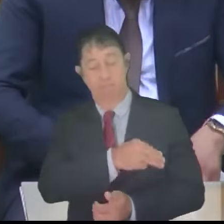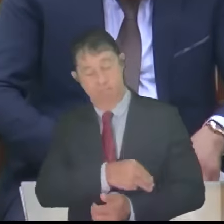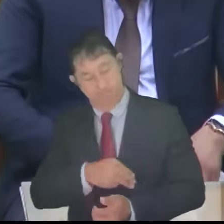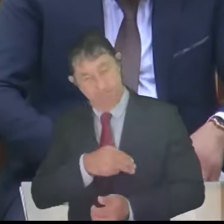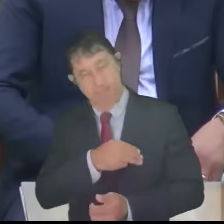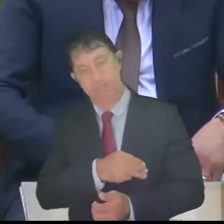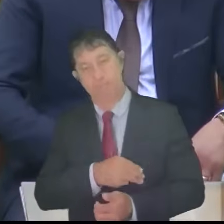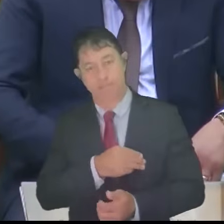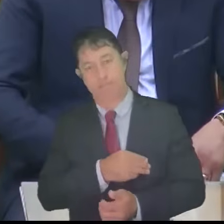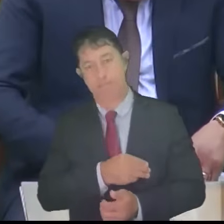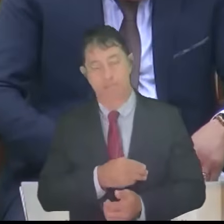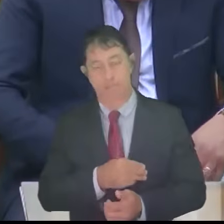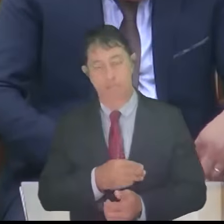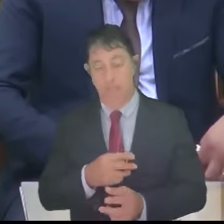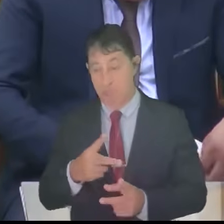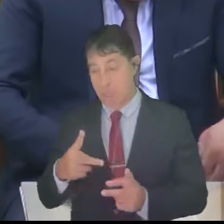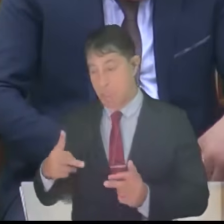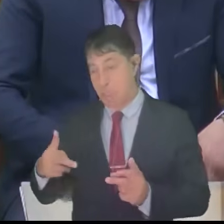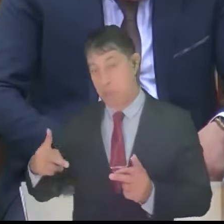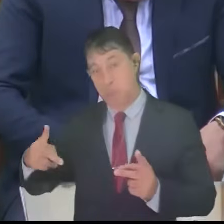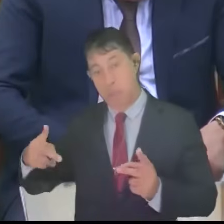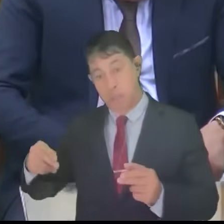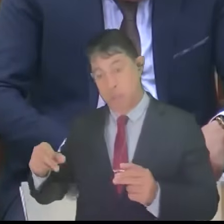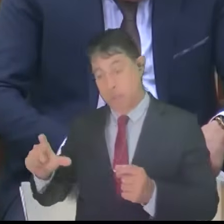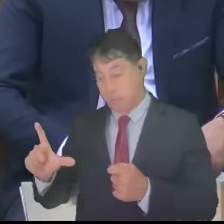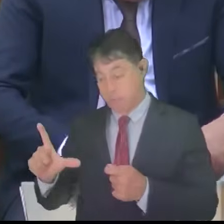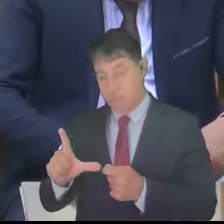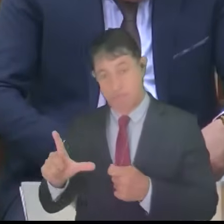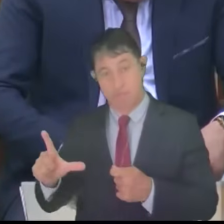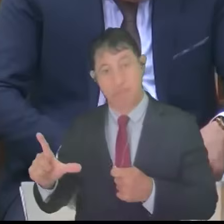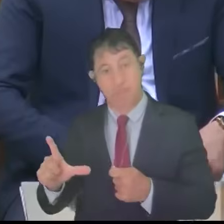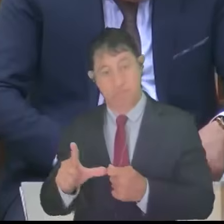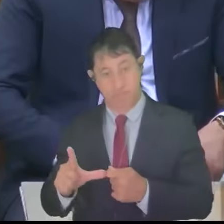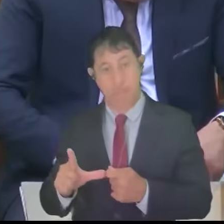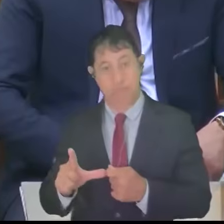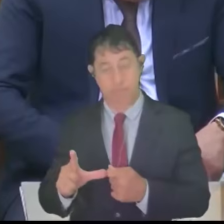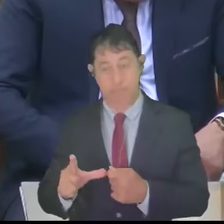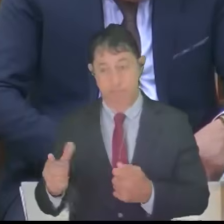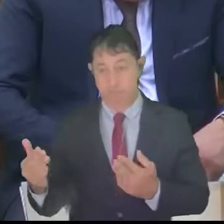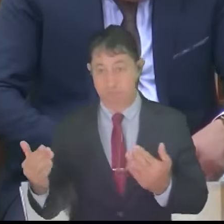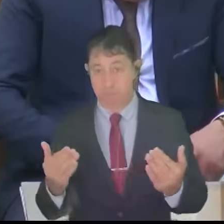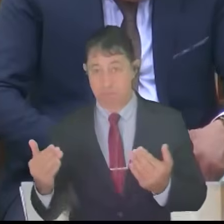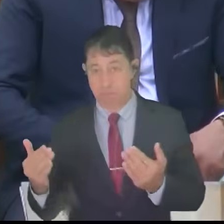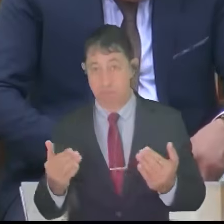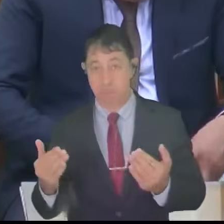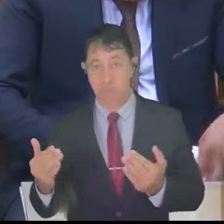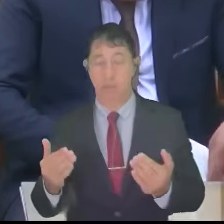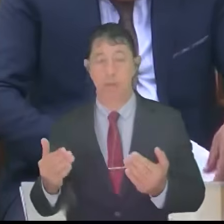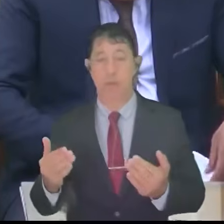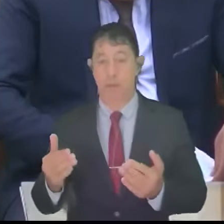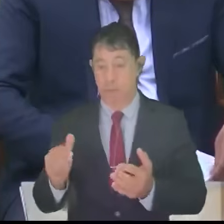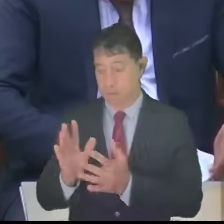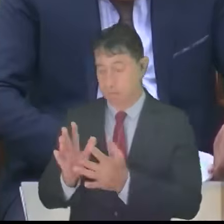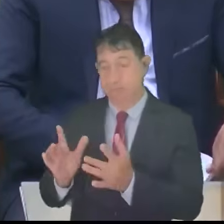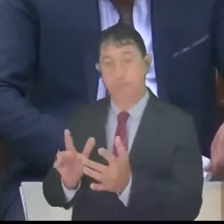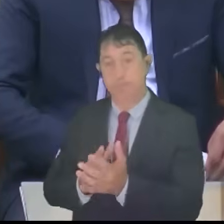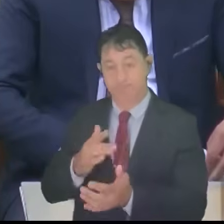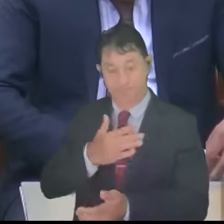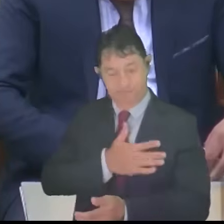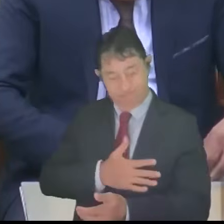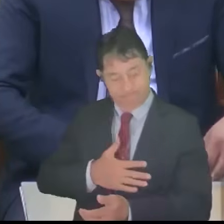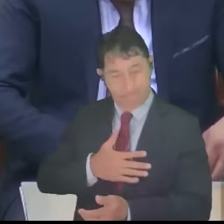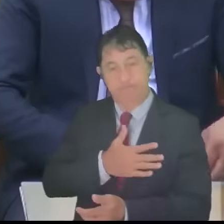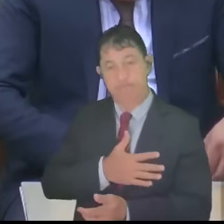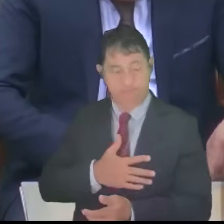de Lucas. Naquele tempo, Jesus se alegrou no Espírito Santo. Quando ele viu os